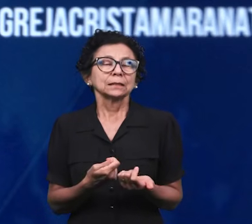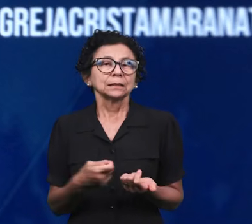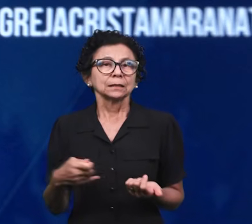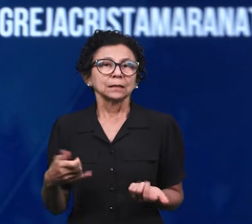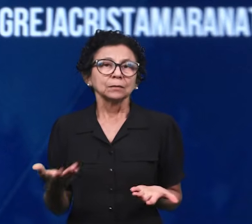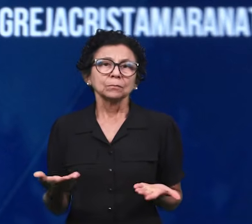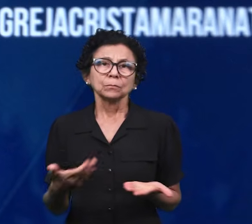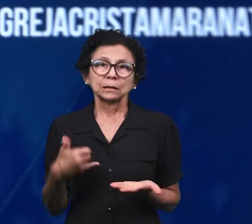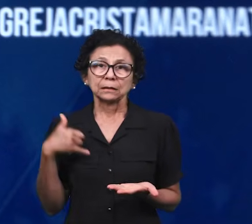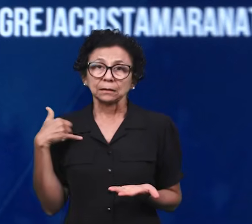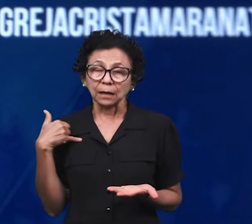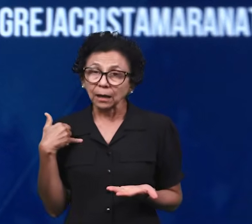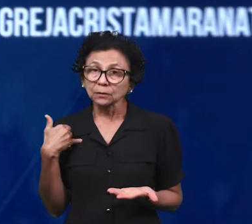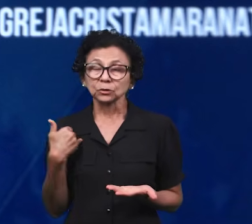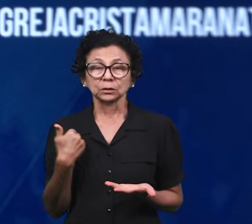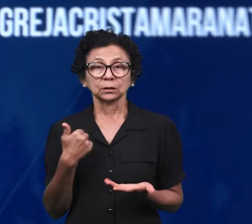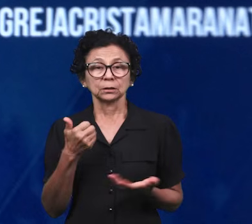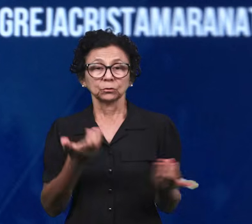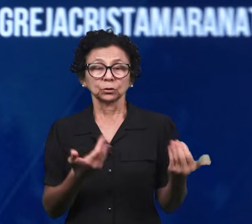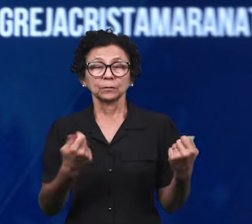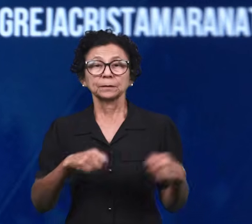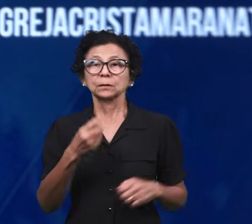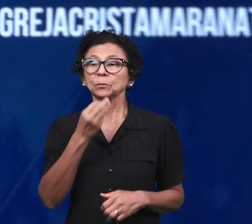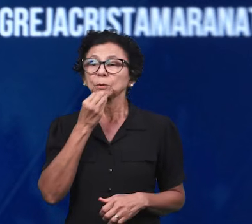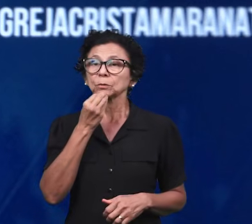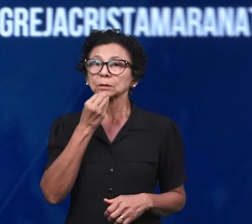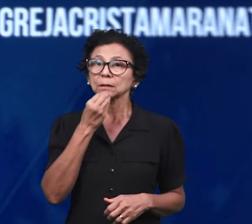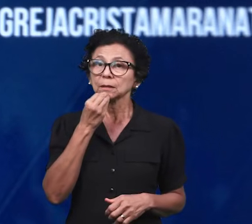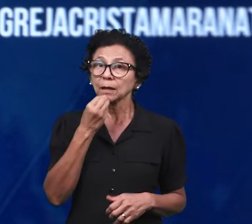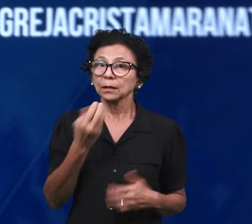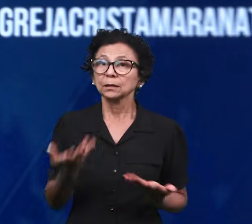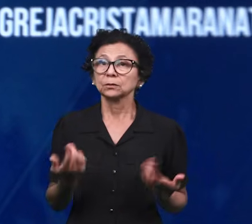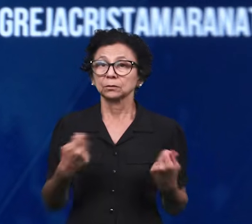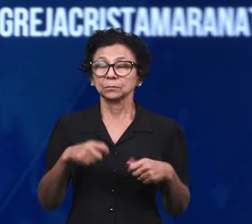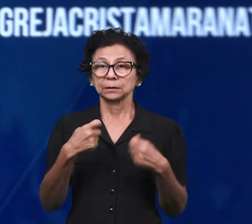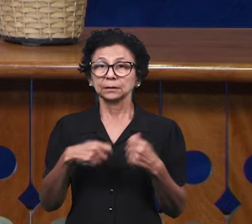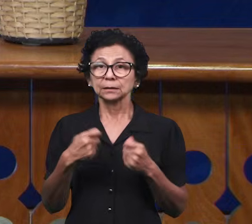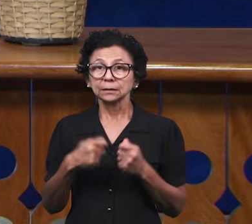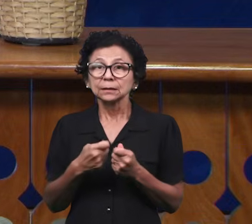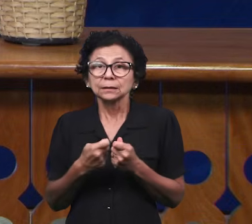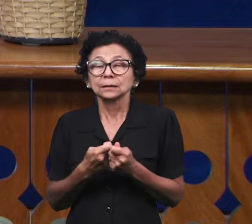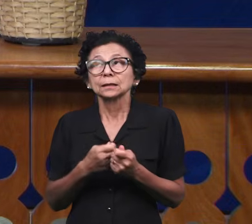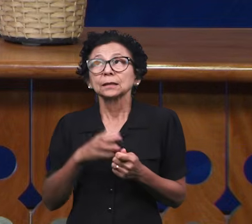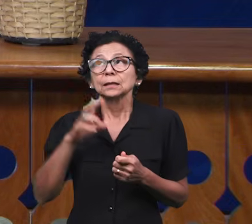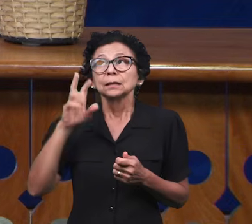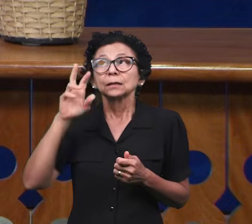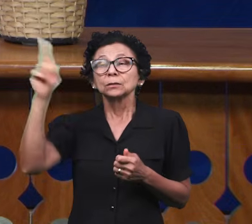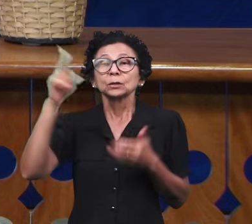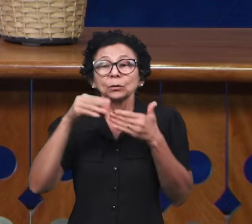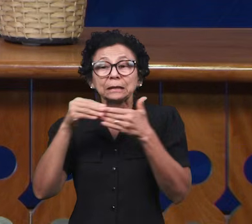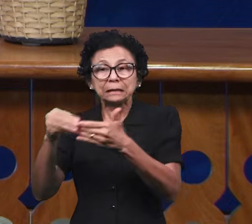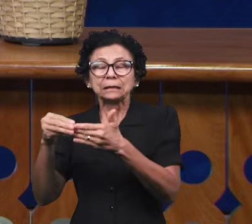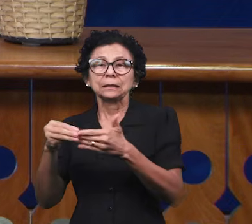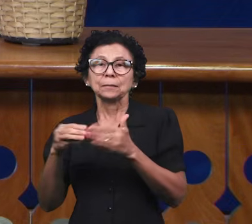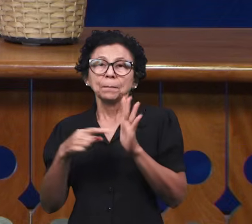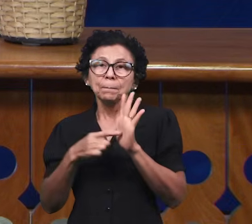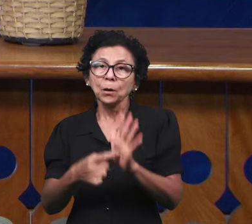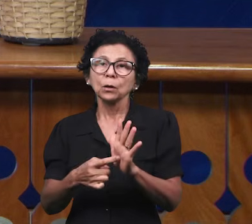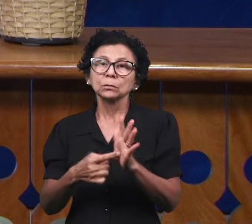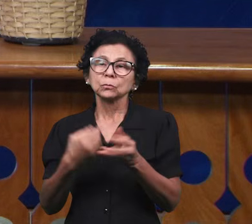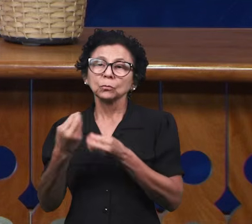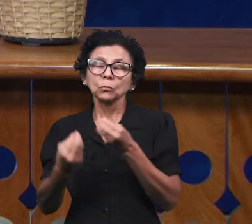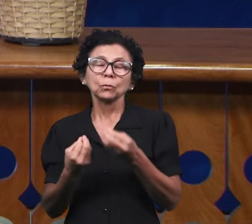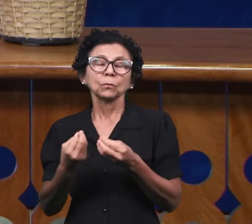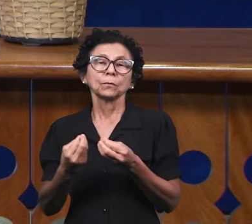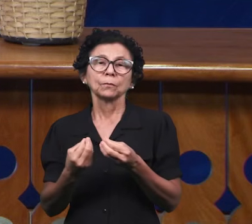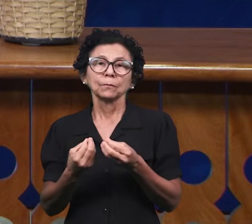precisam ser abertas e o segredo está em ouvir a voz do Senhor. Então, Filipe ouviu a voz do Senhor e continuou ouvindo. E quando